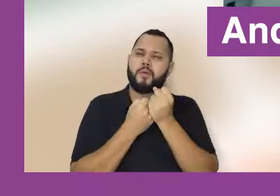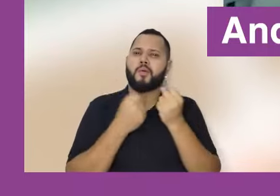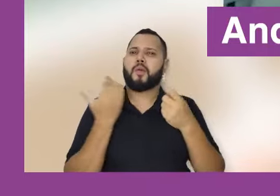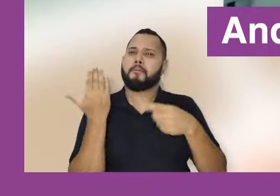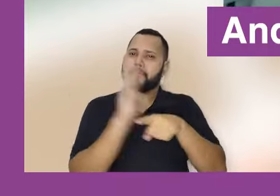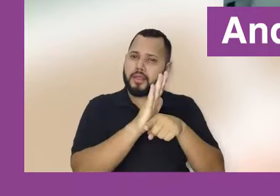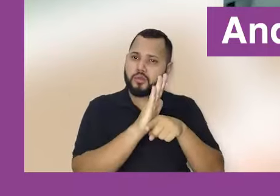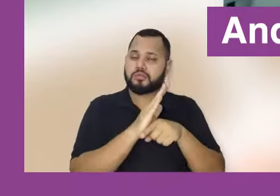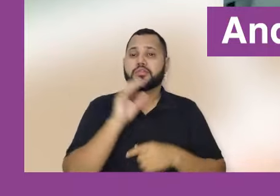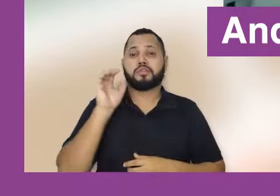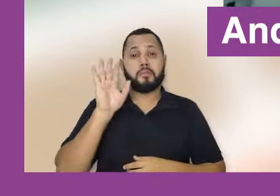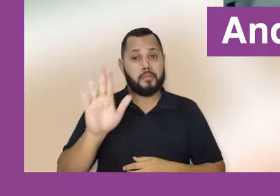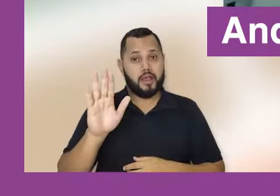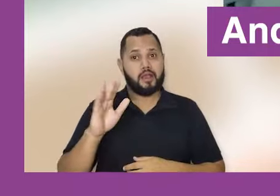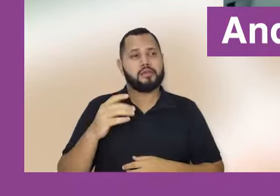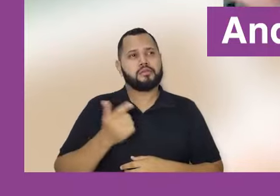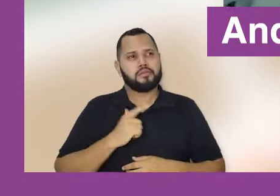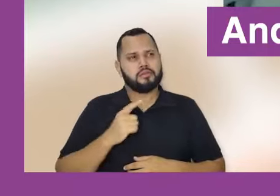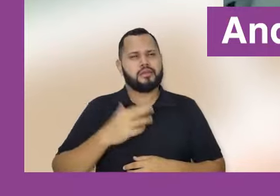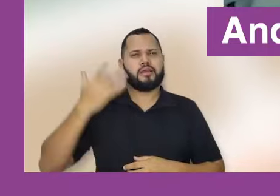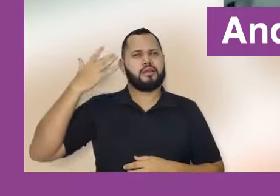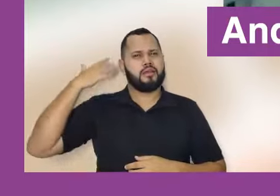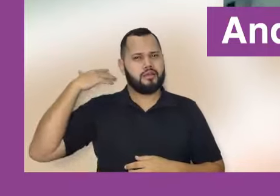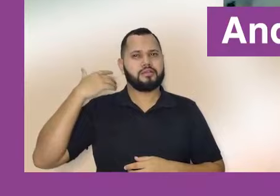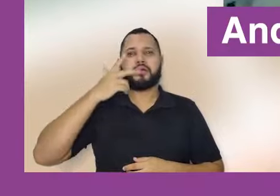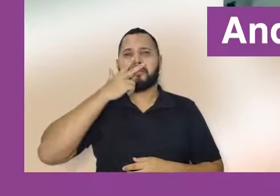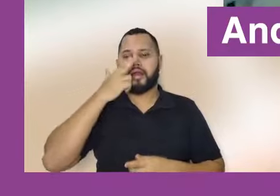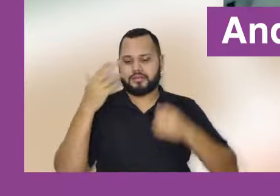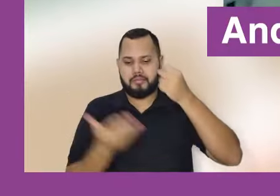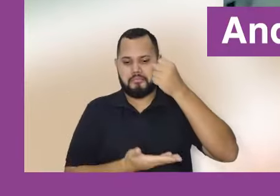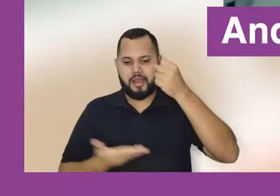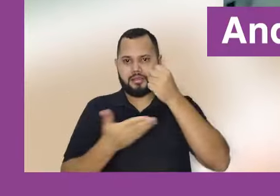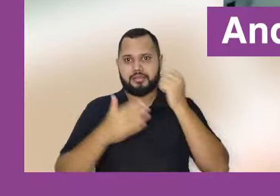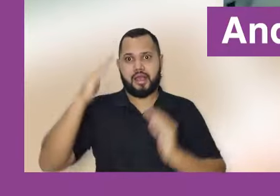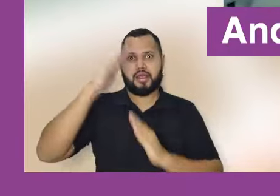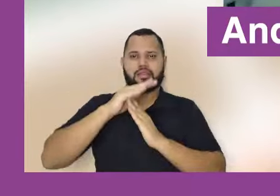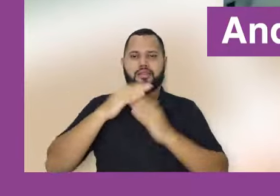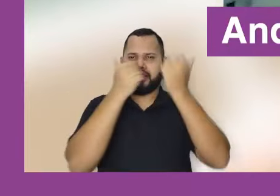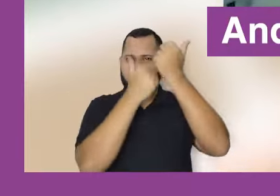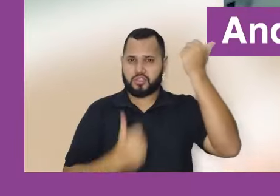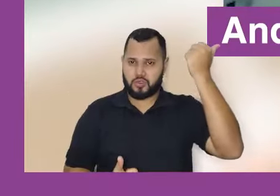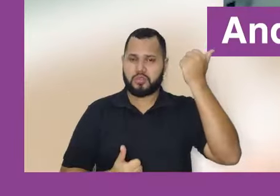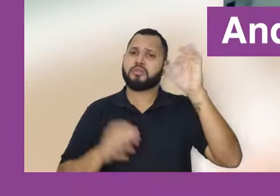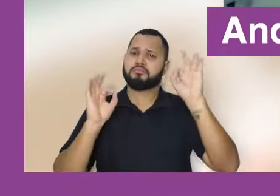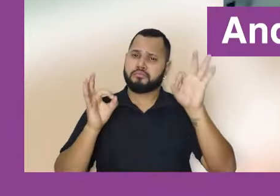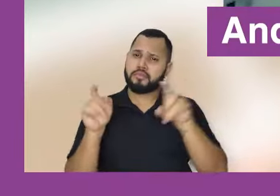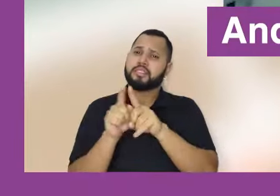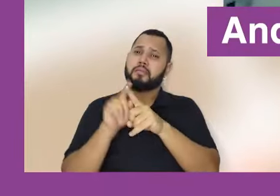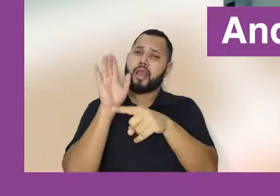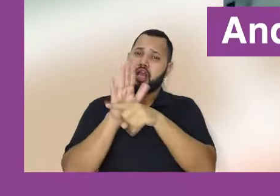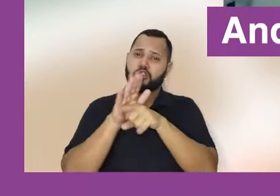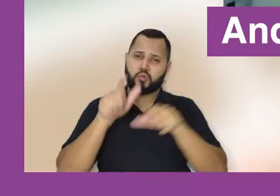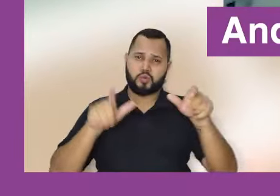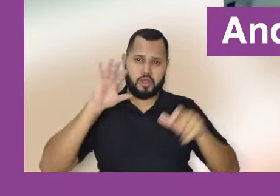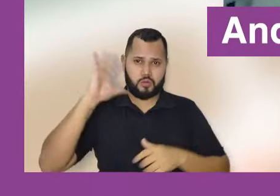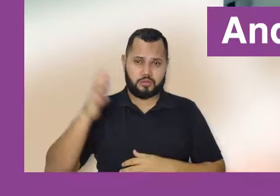Patrocínio Mas vende né vende baixo para cima as necessidades E na verdade a ajuda para fazer acontecer